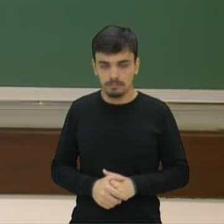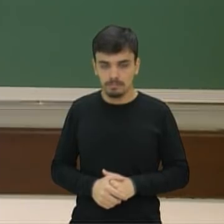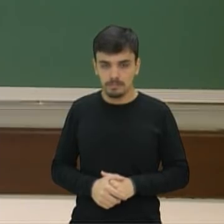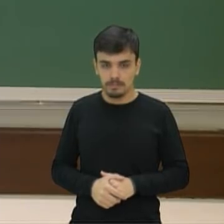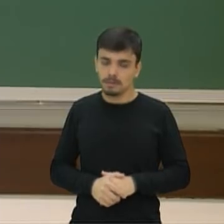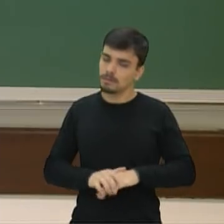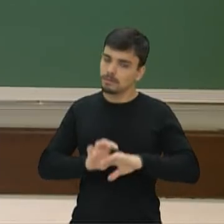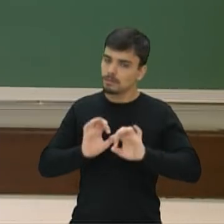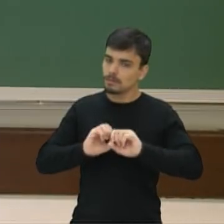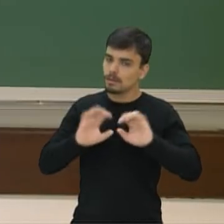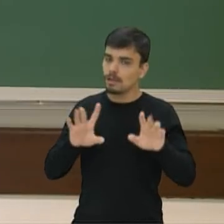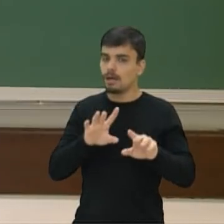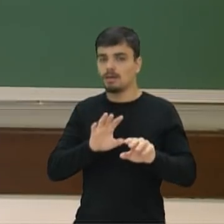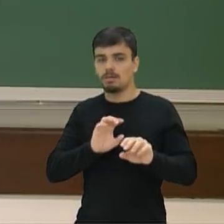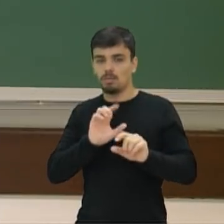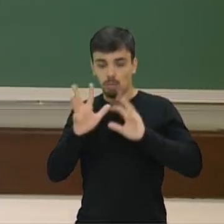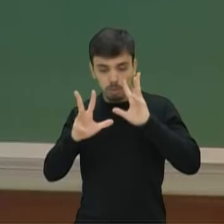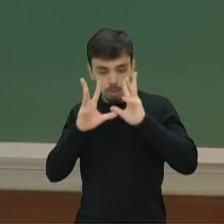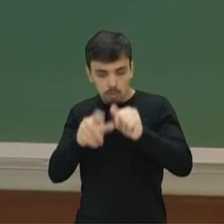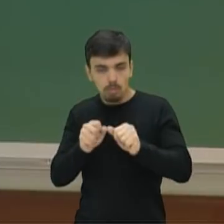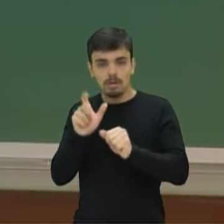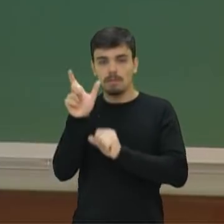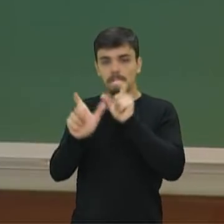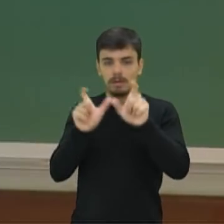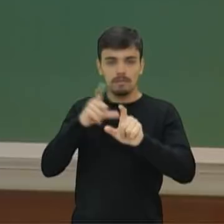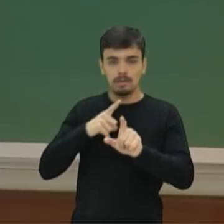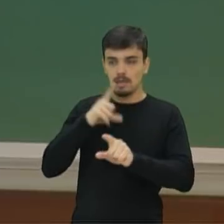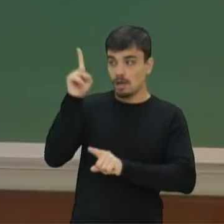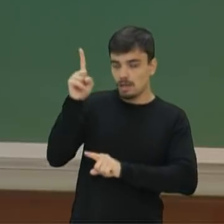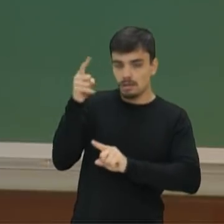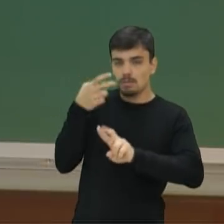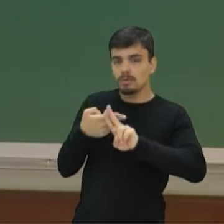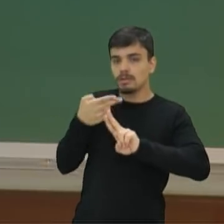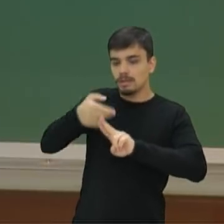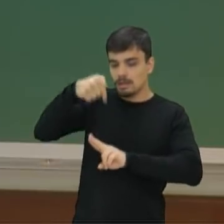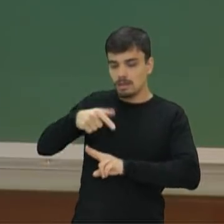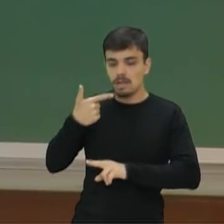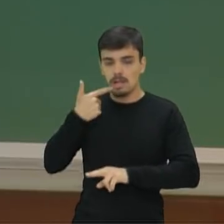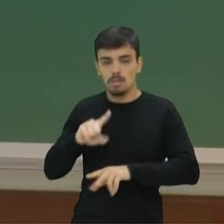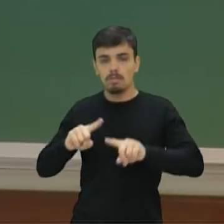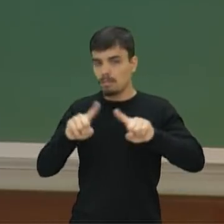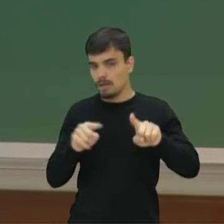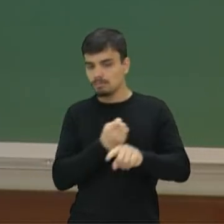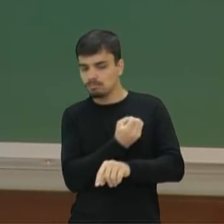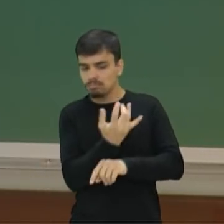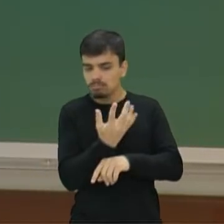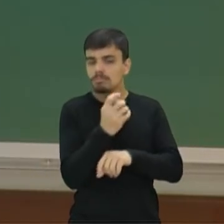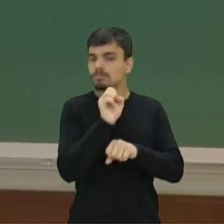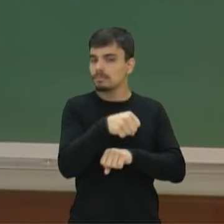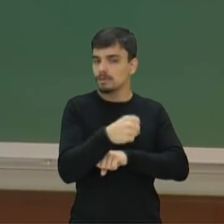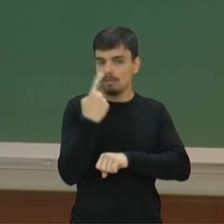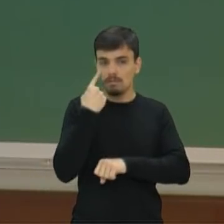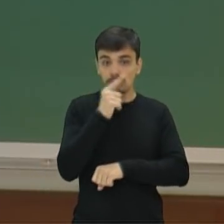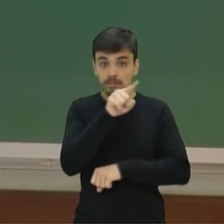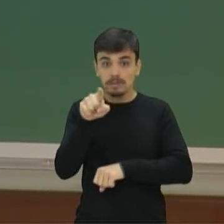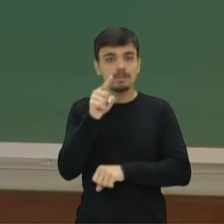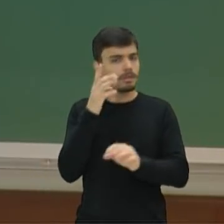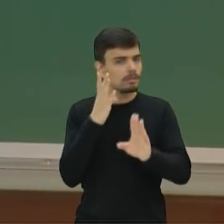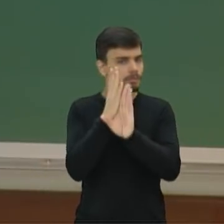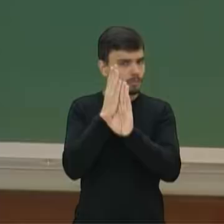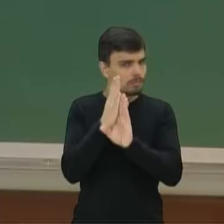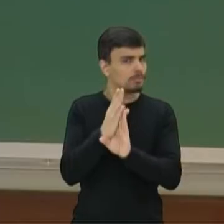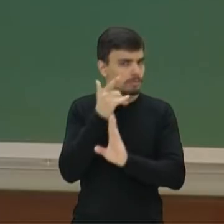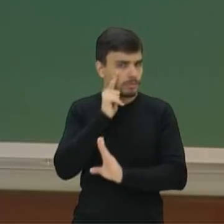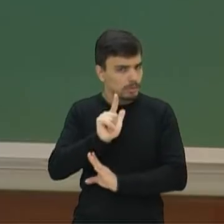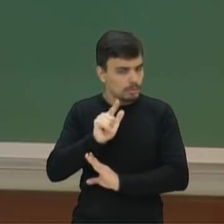Claro que nem todas as palavras que estão aqui a gente usa nessa língua, mas a maioria sim, tá? Então, vamos ver se você identificou. Vamos lá? Vamos conferir